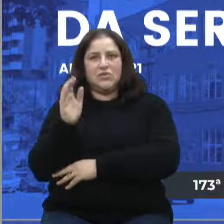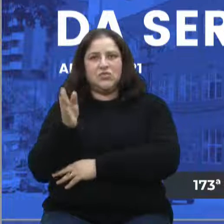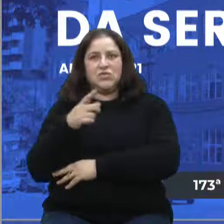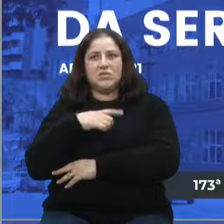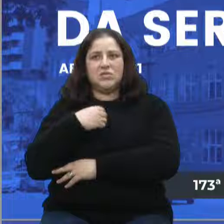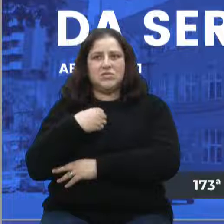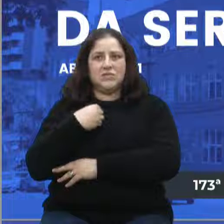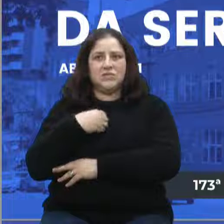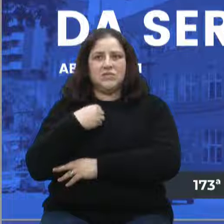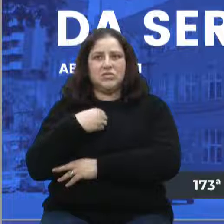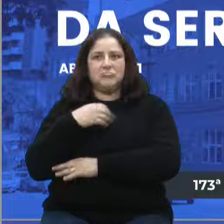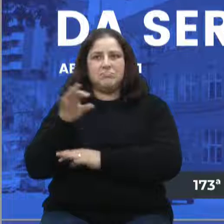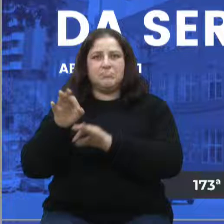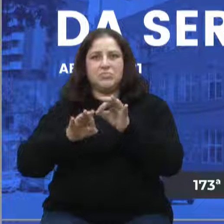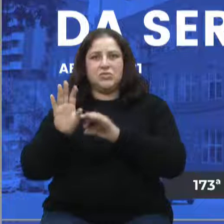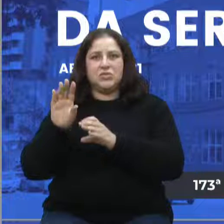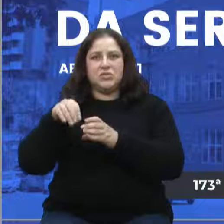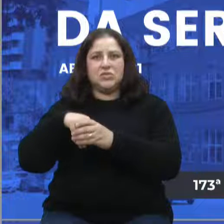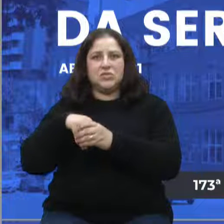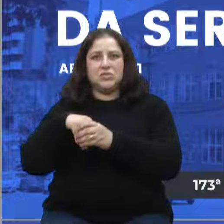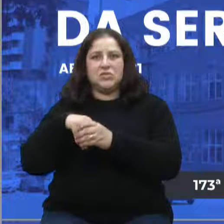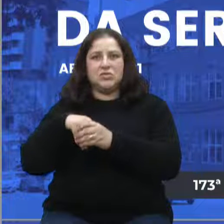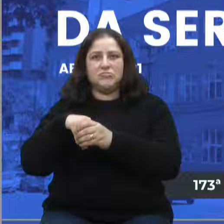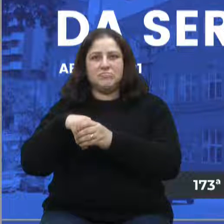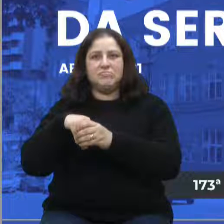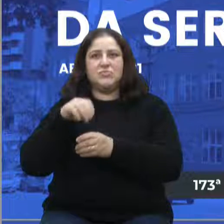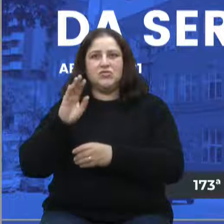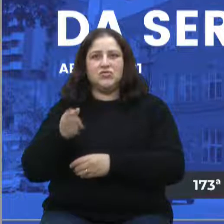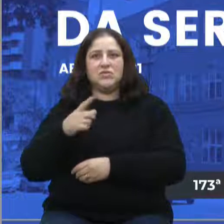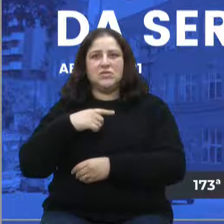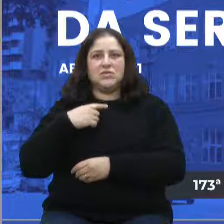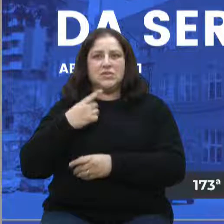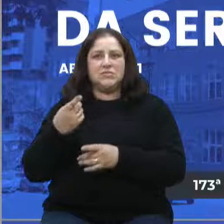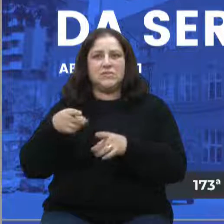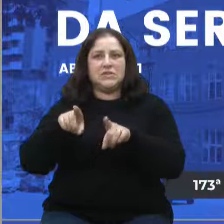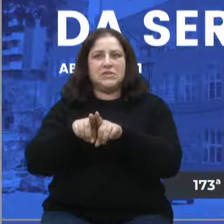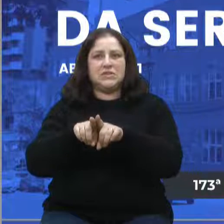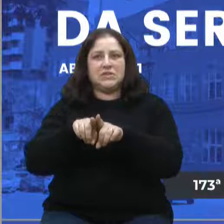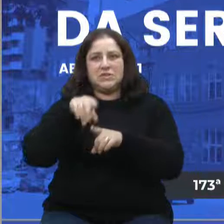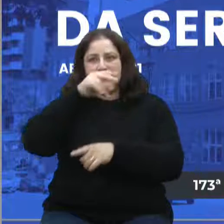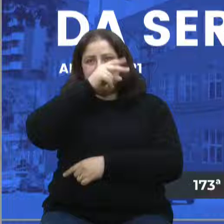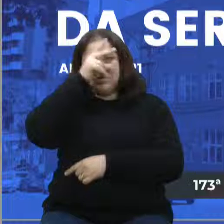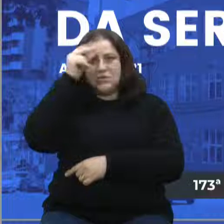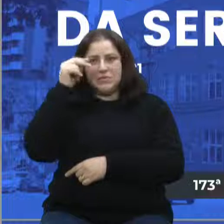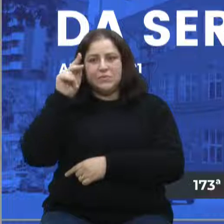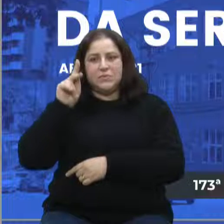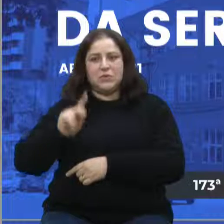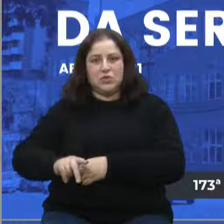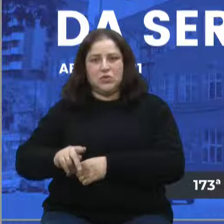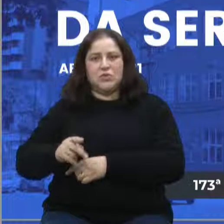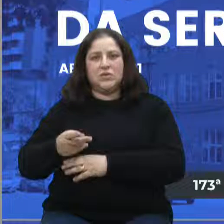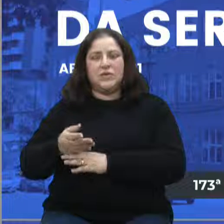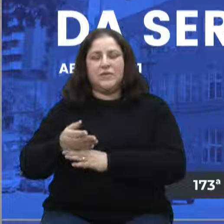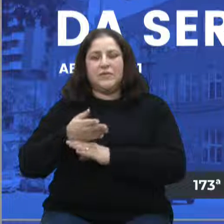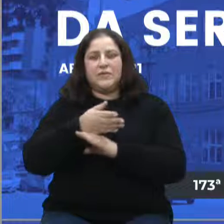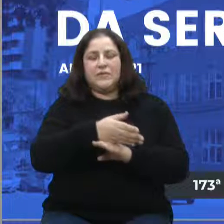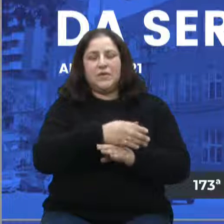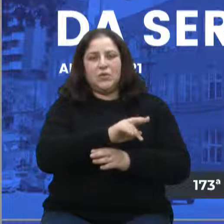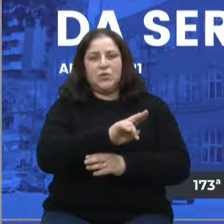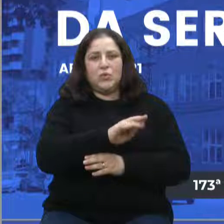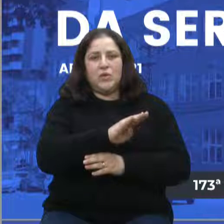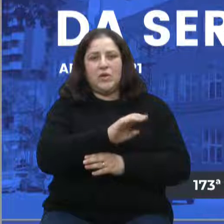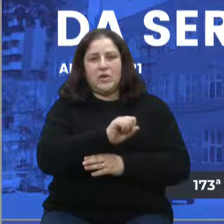projeto piloto dentro da universidade, que já tinha uma parceria com o município, né? Então, as pessoas que buscavam as unidades básicas de saúde